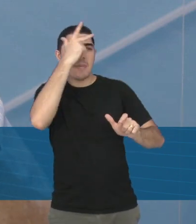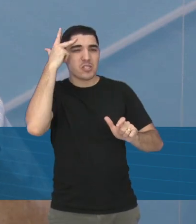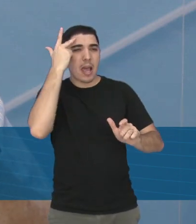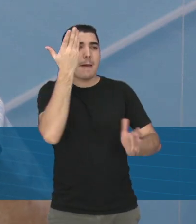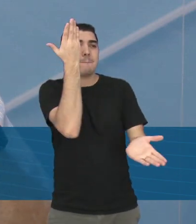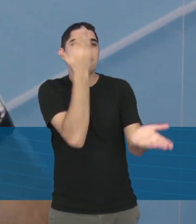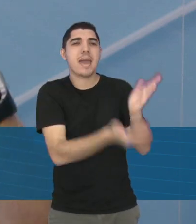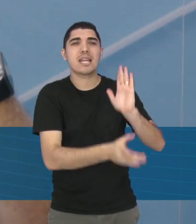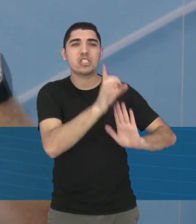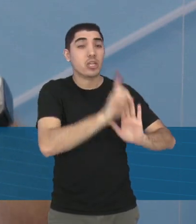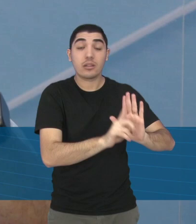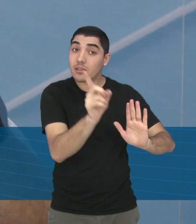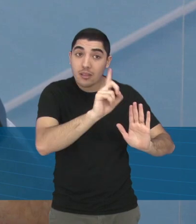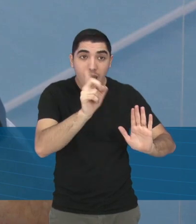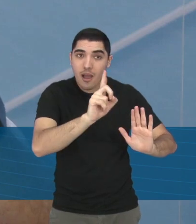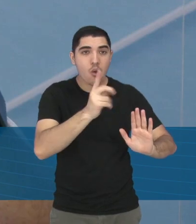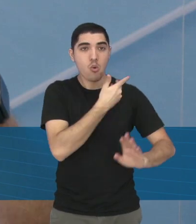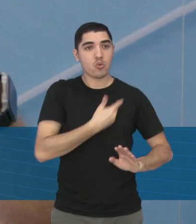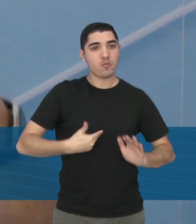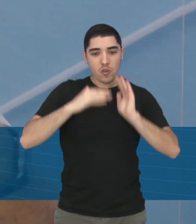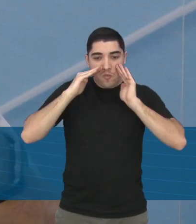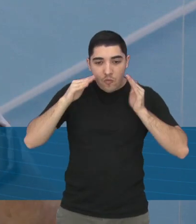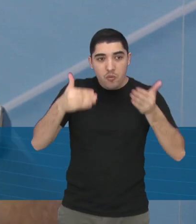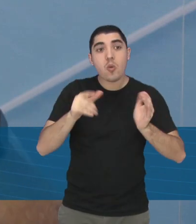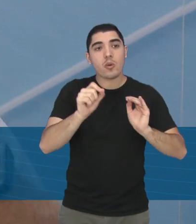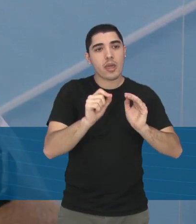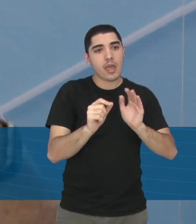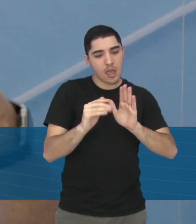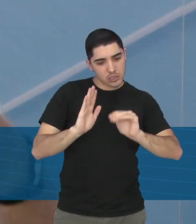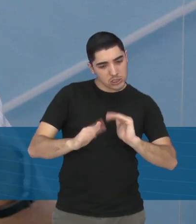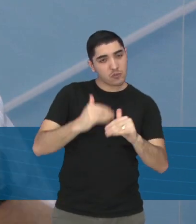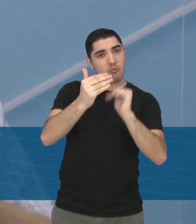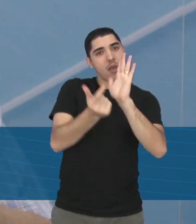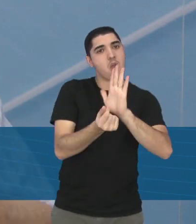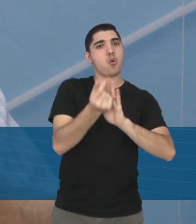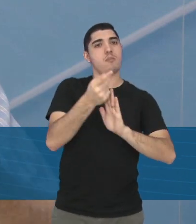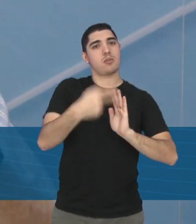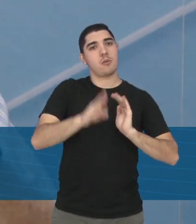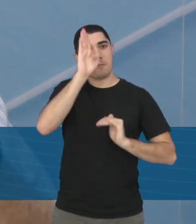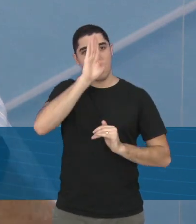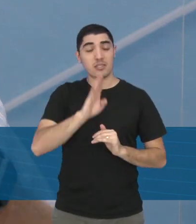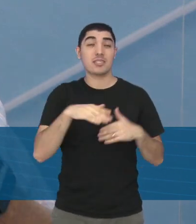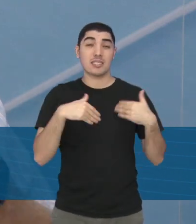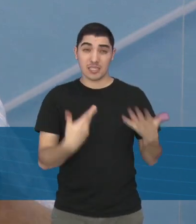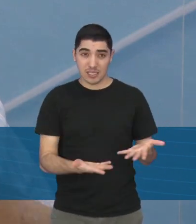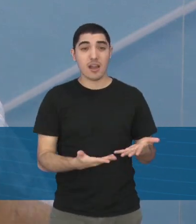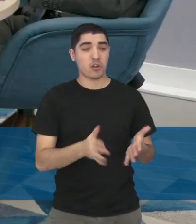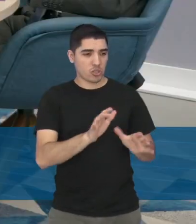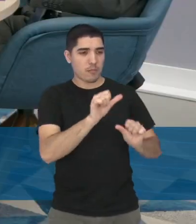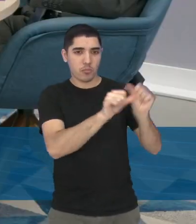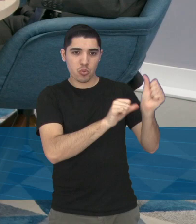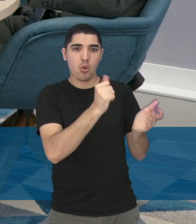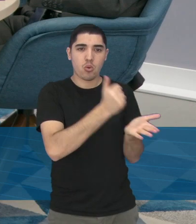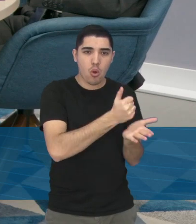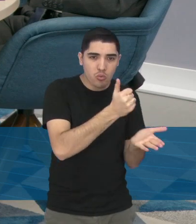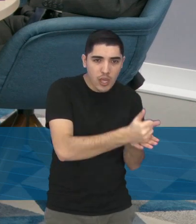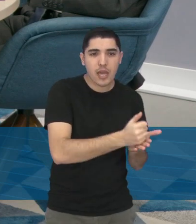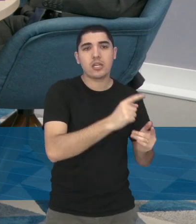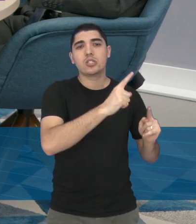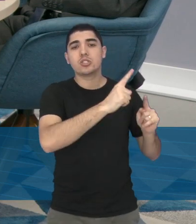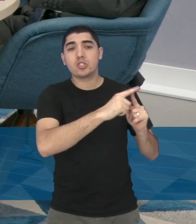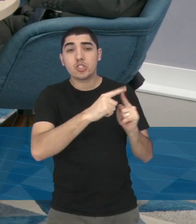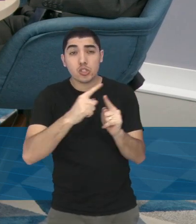ele visou a melhoria do desempenho da economia do país. E aí houveram uma série de mudanças contratuais,